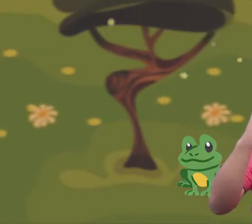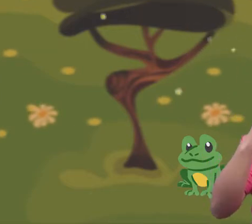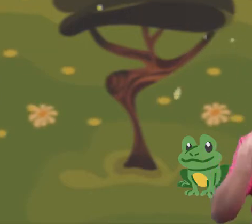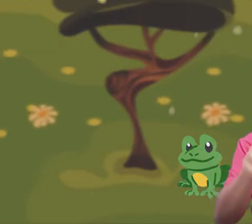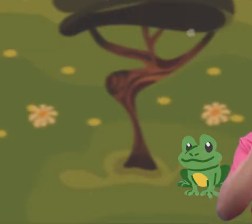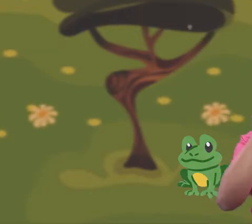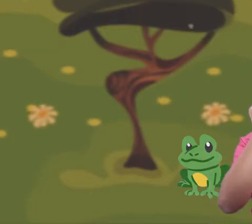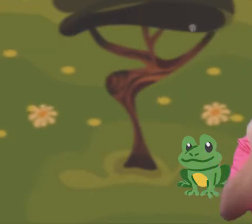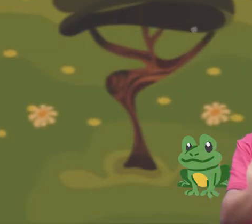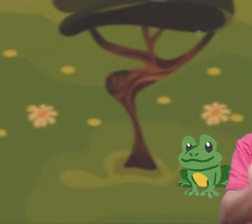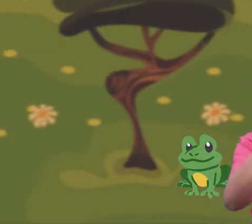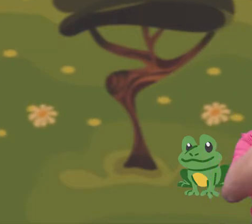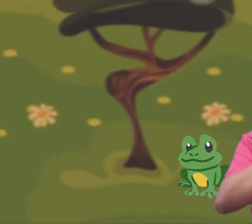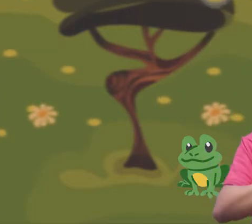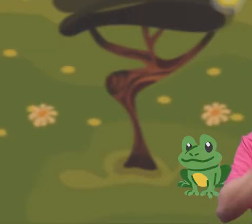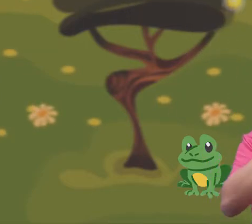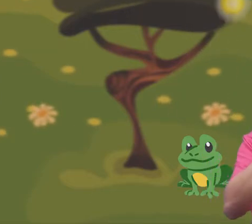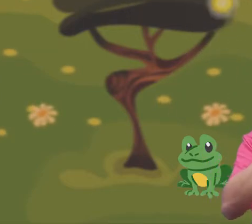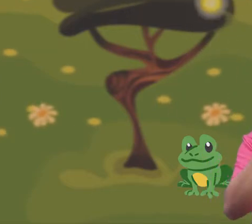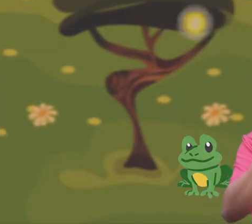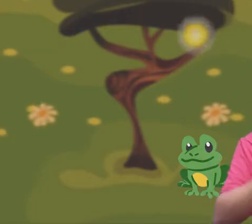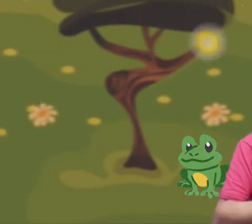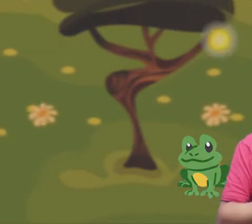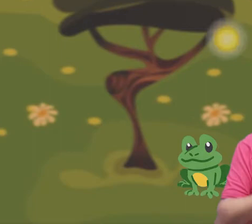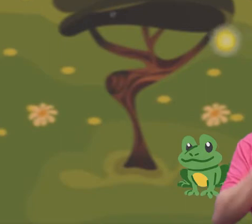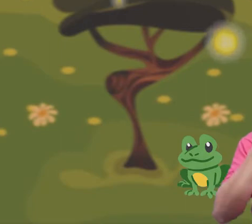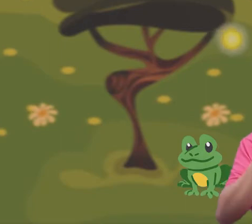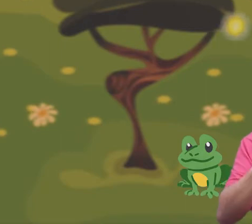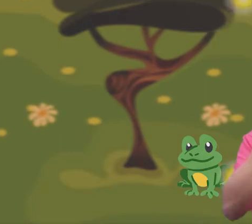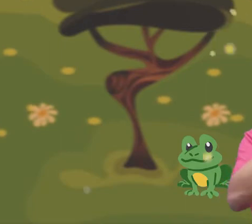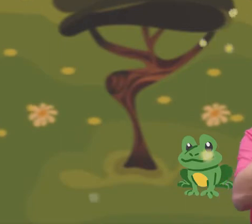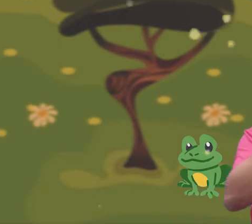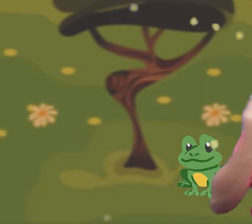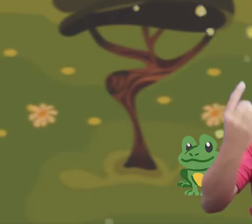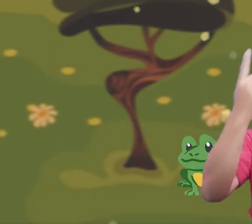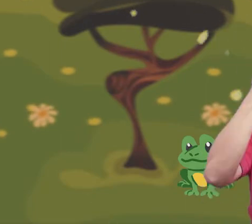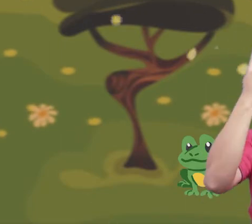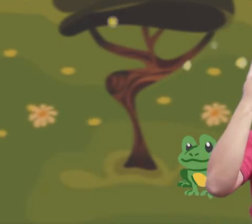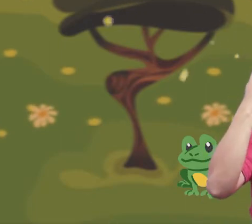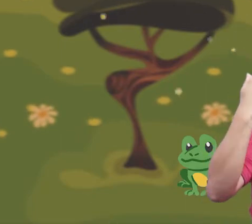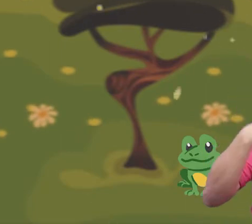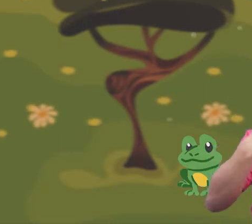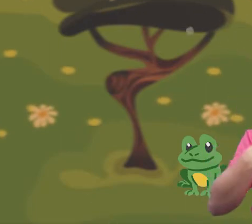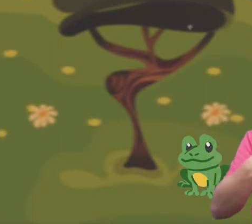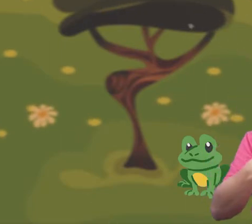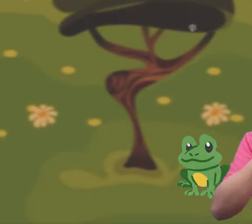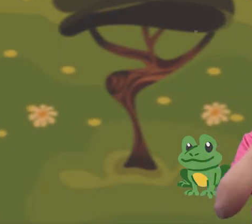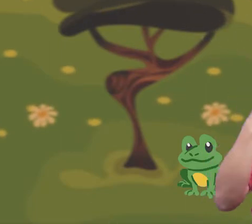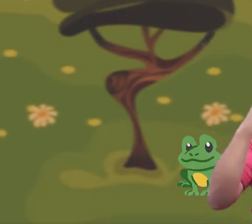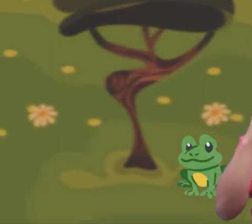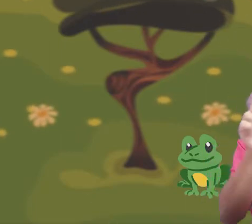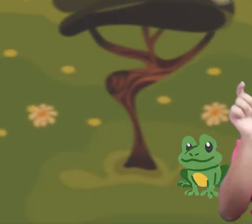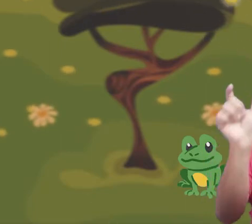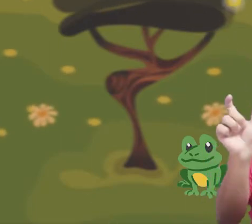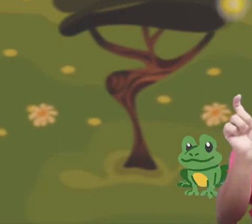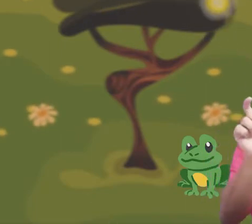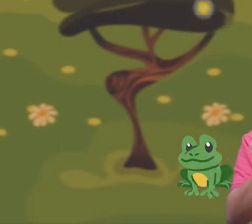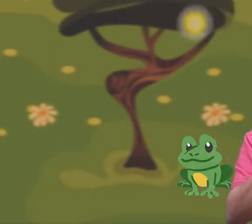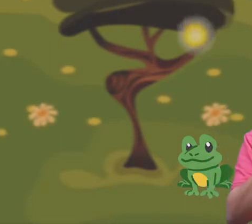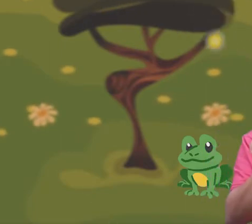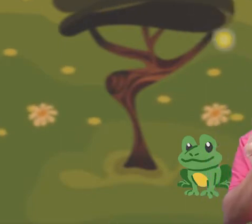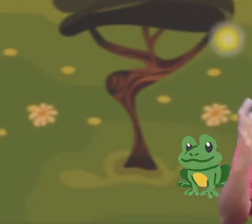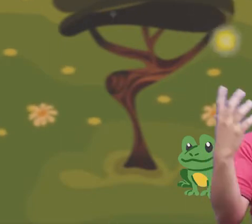dos sapos. Você pode cantar na sua casa também. O segredo é cada pessoa cantar uma sílaba ou palavra.